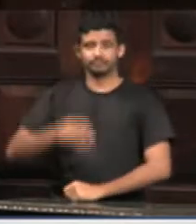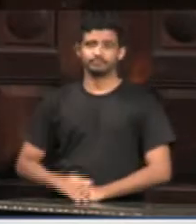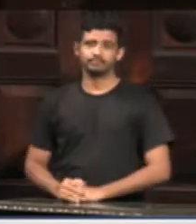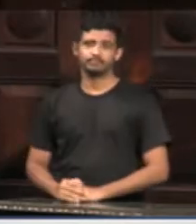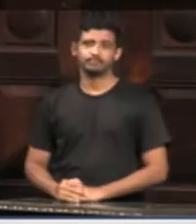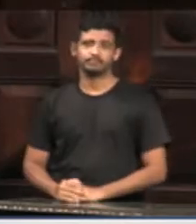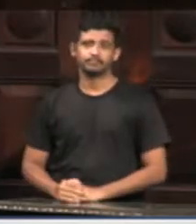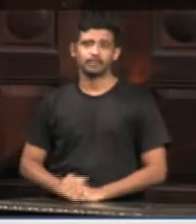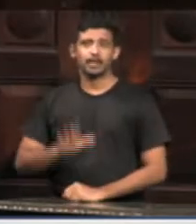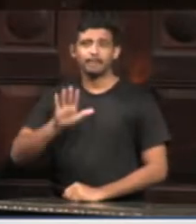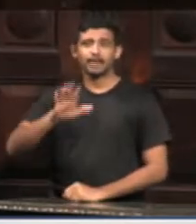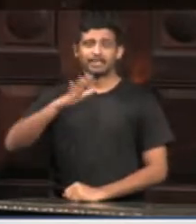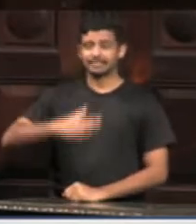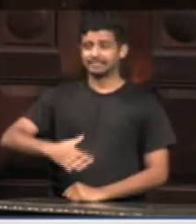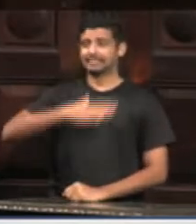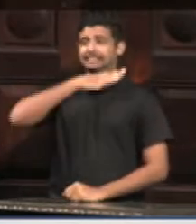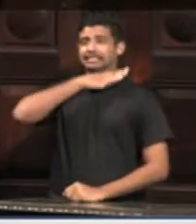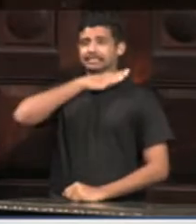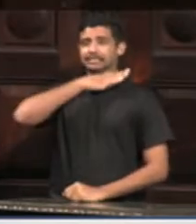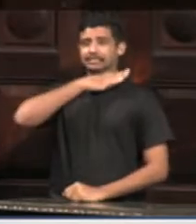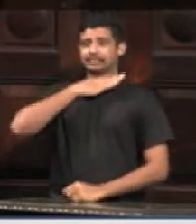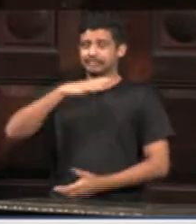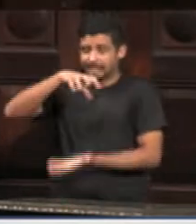Mas a crise na saúde